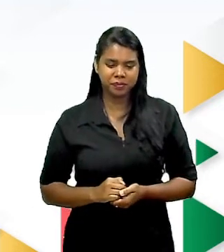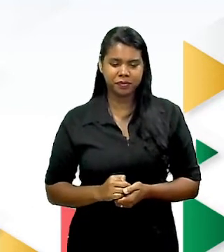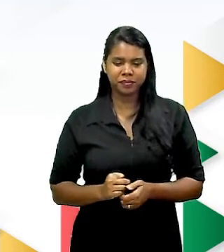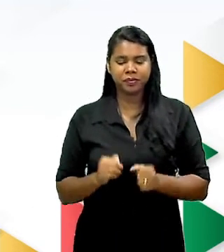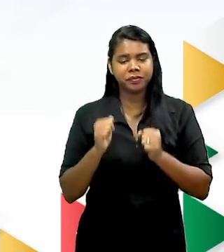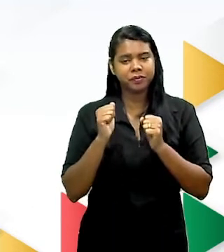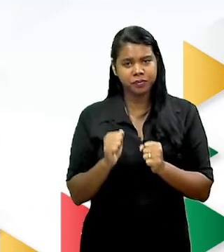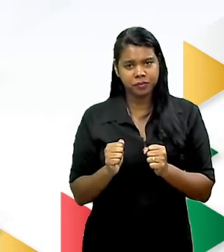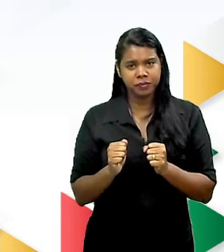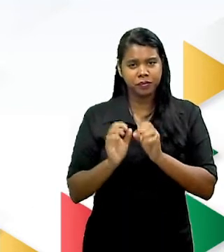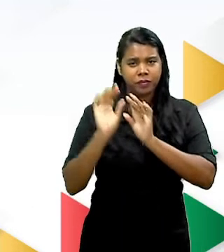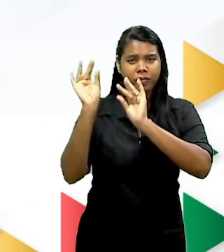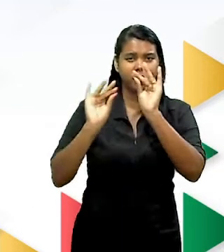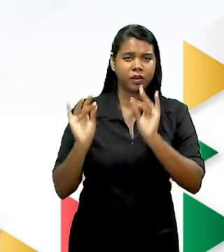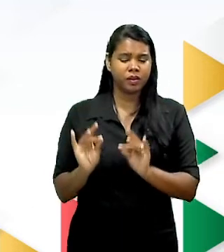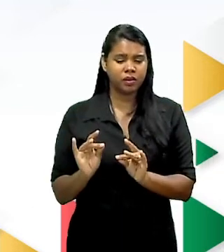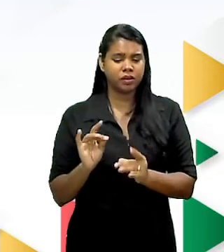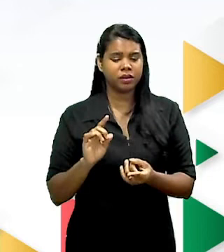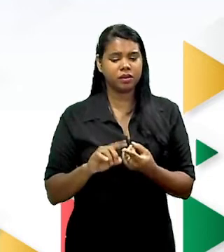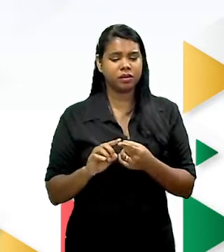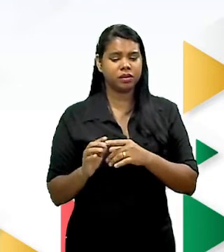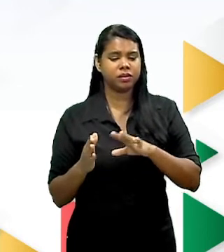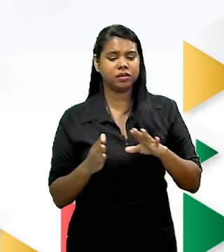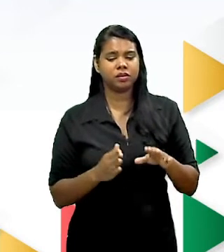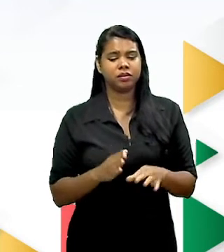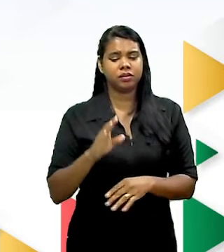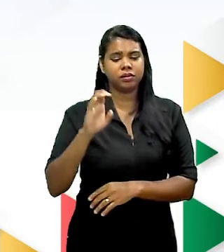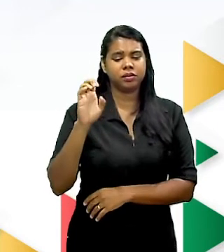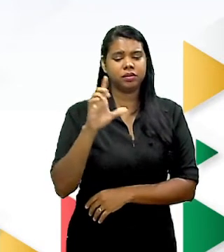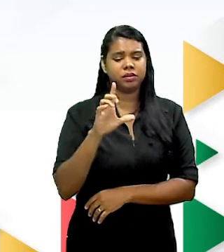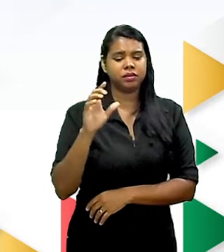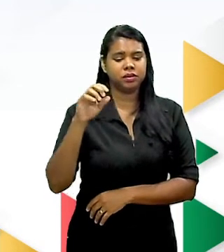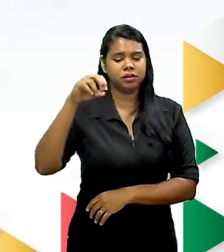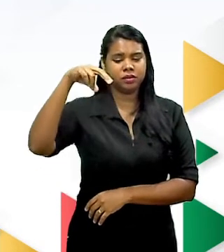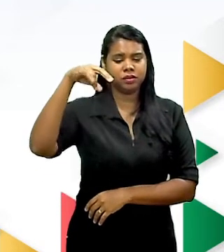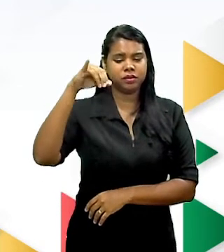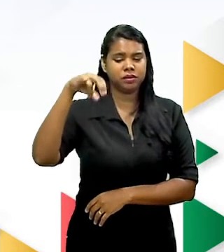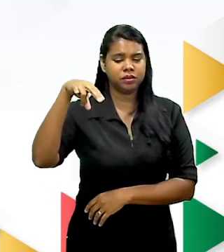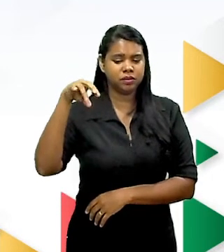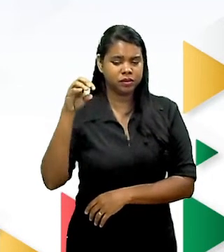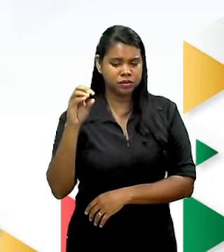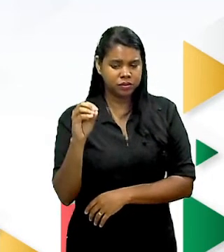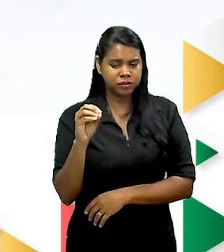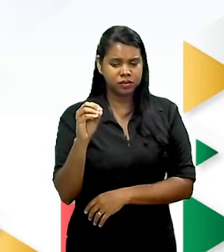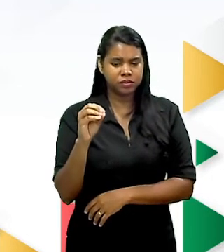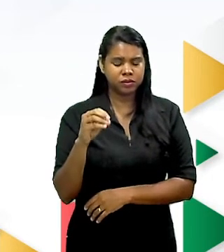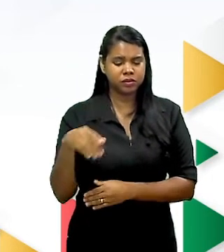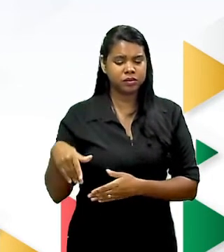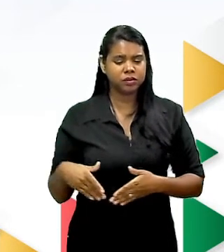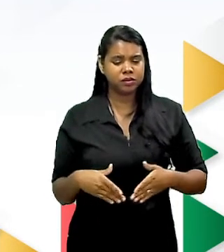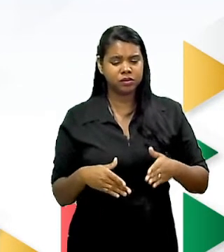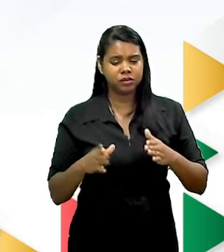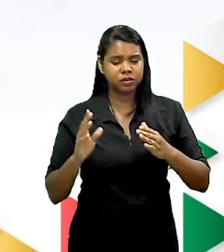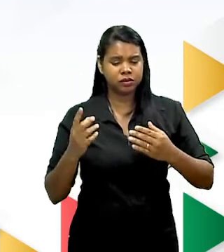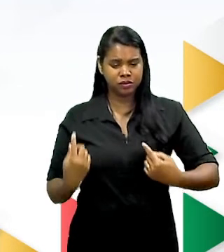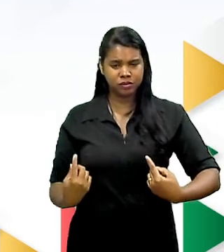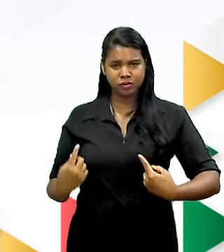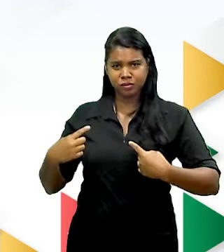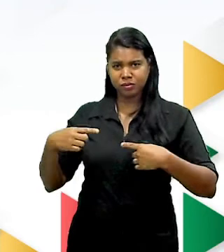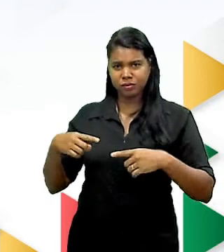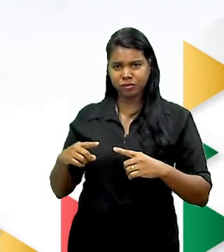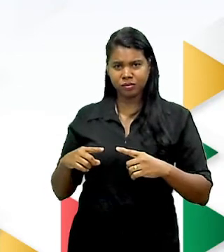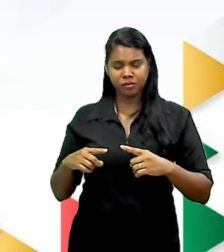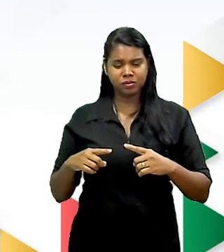Podemos definir El Niño como um fenômeno atmosférico oceânico, que provoca o